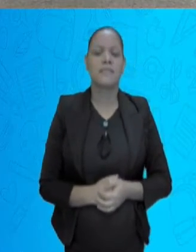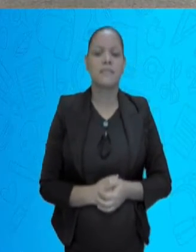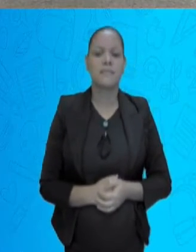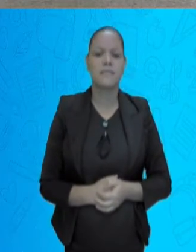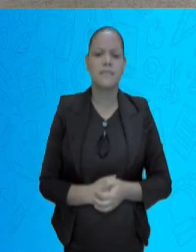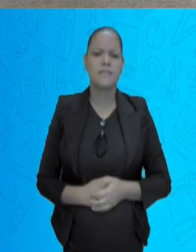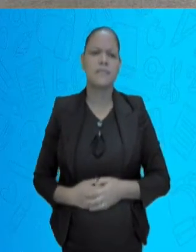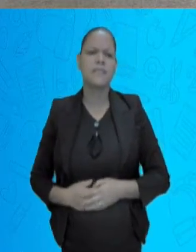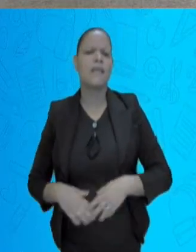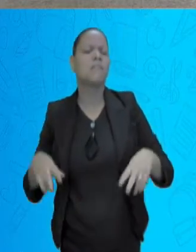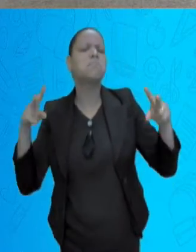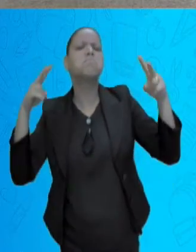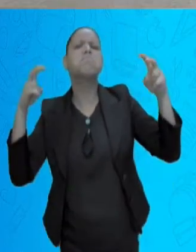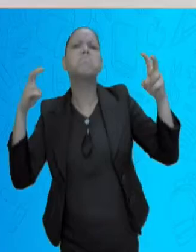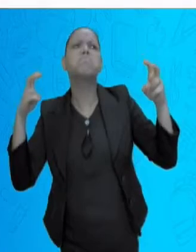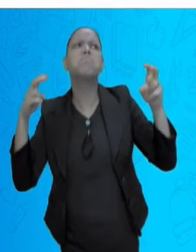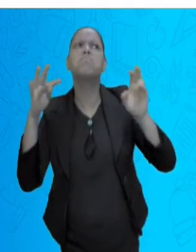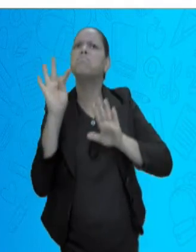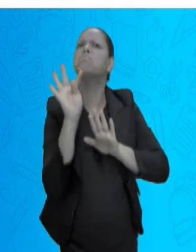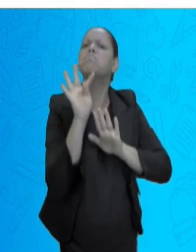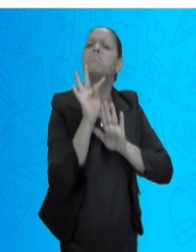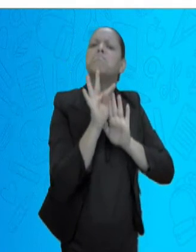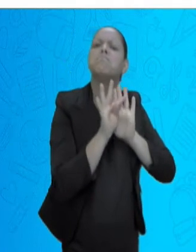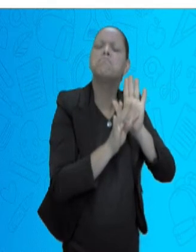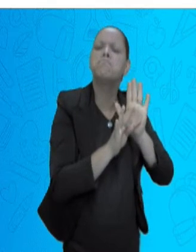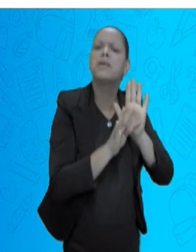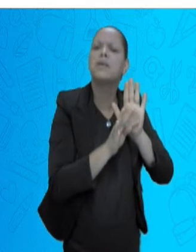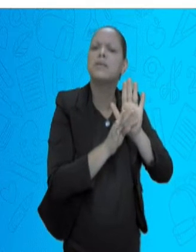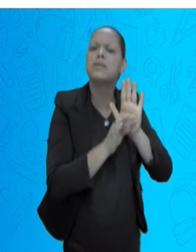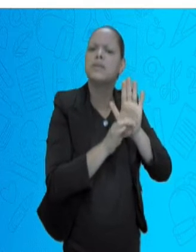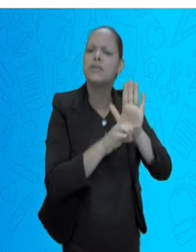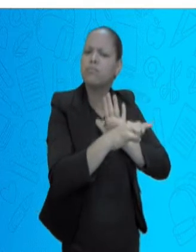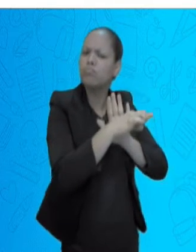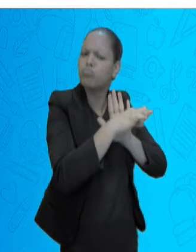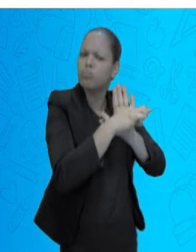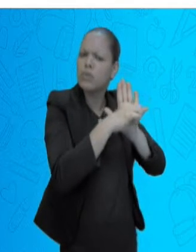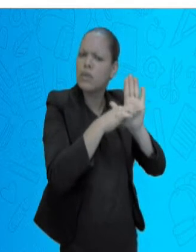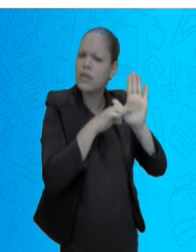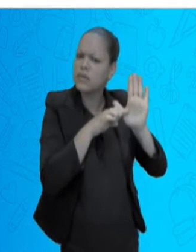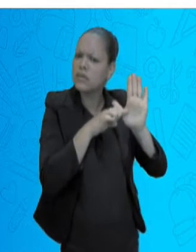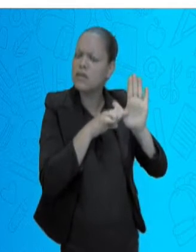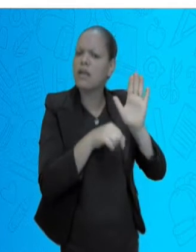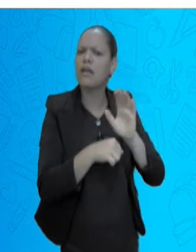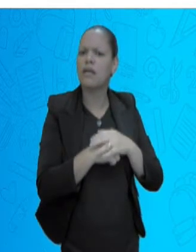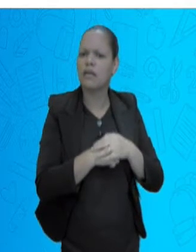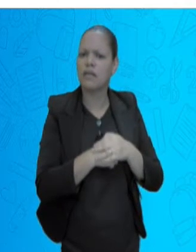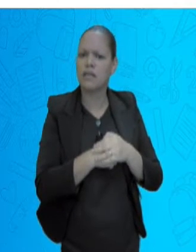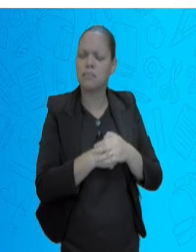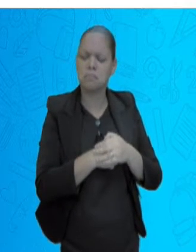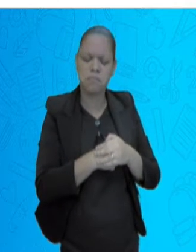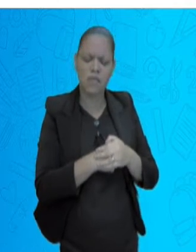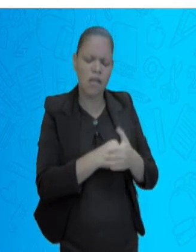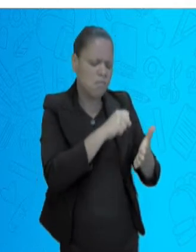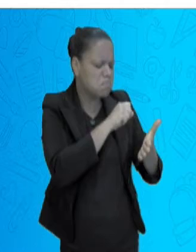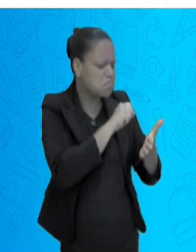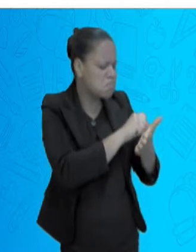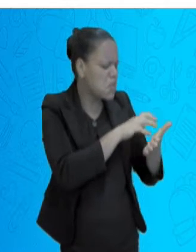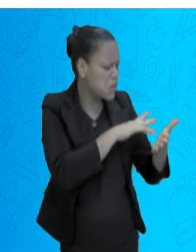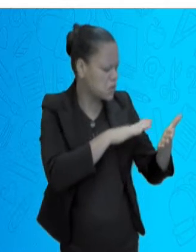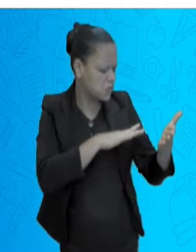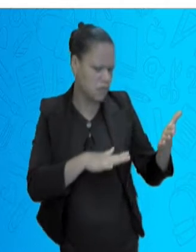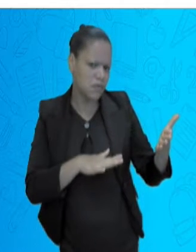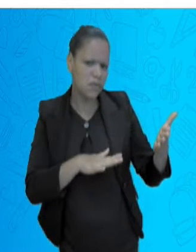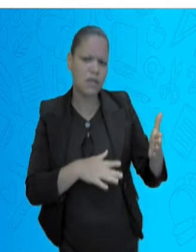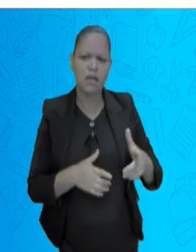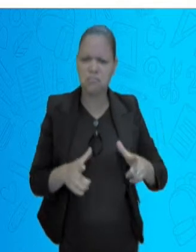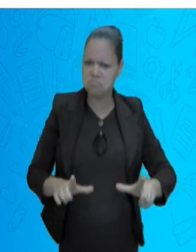Destaque do texto. Lá no texto da atividade da plataforma SMED-GV,